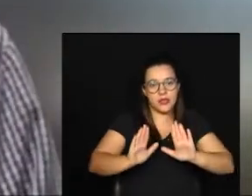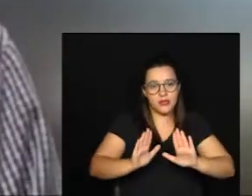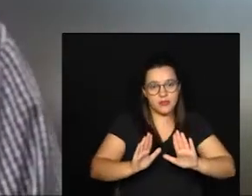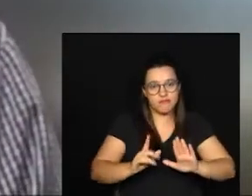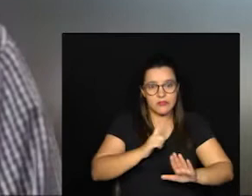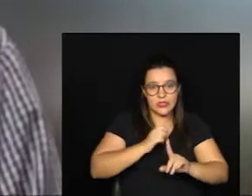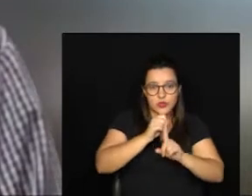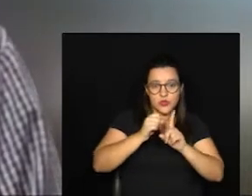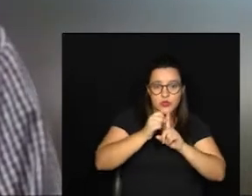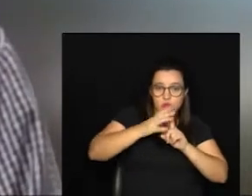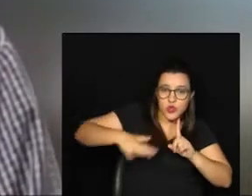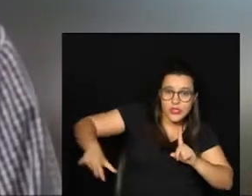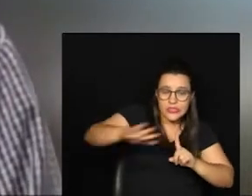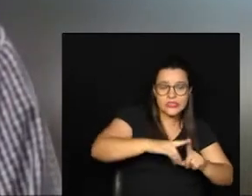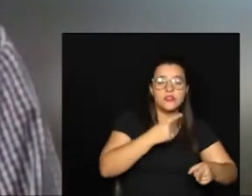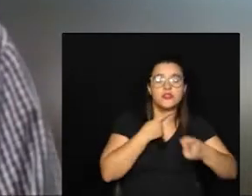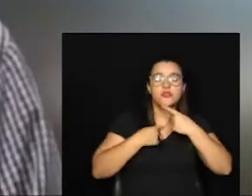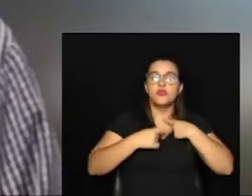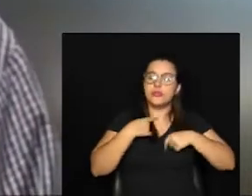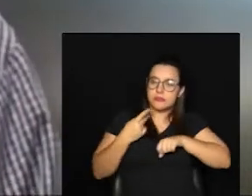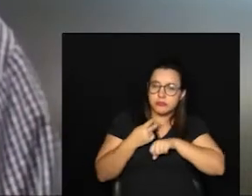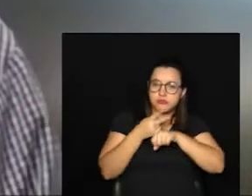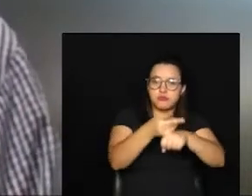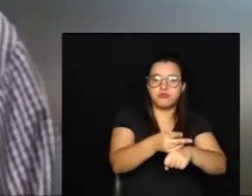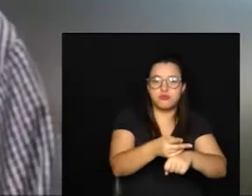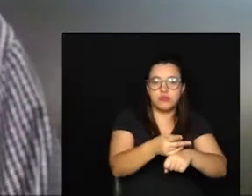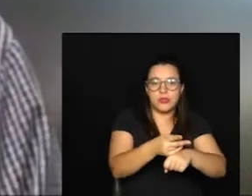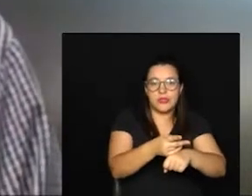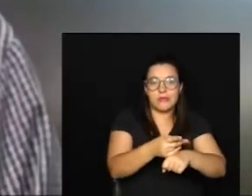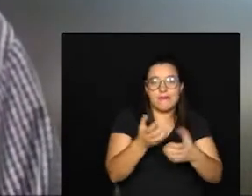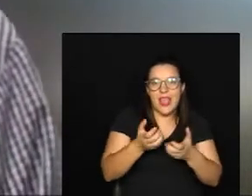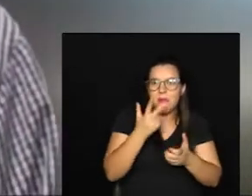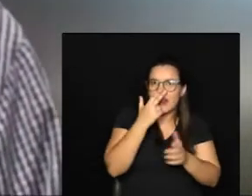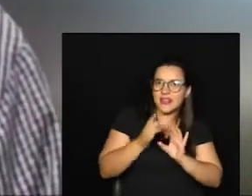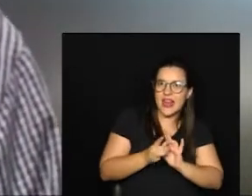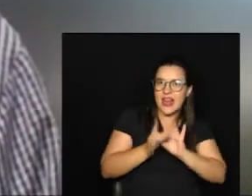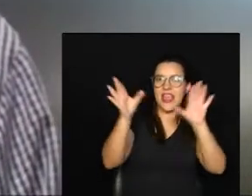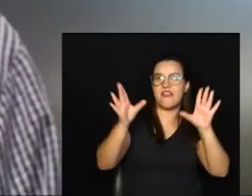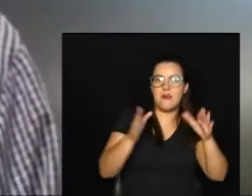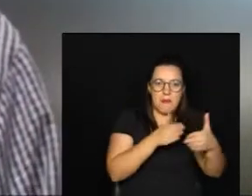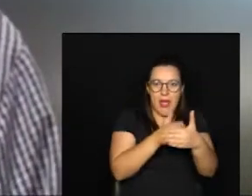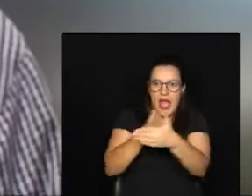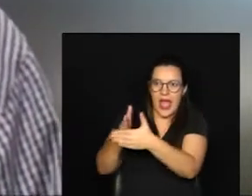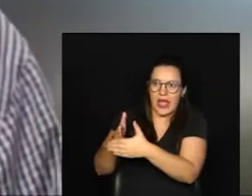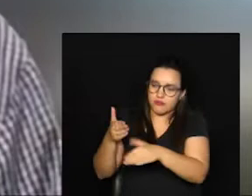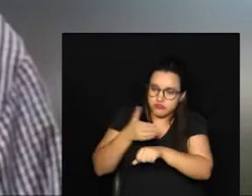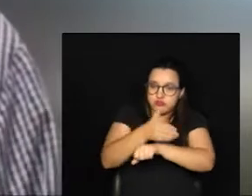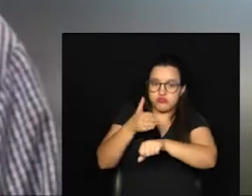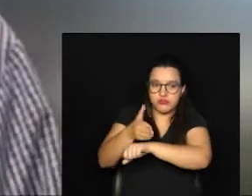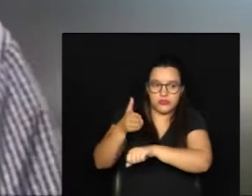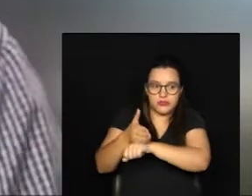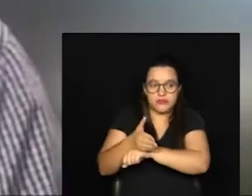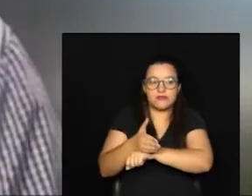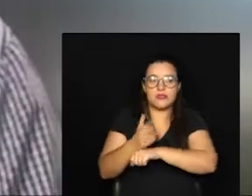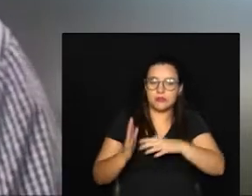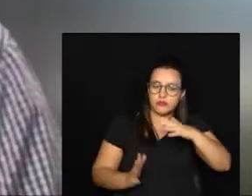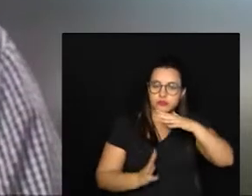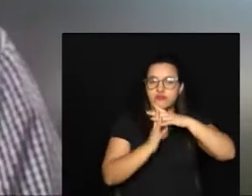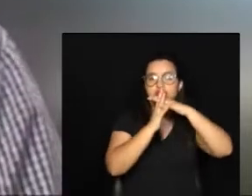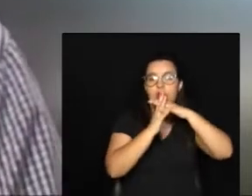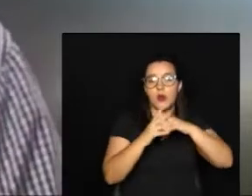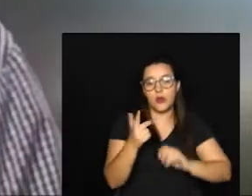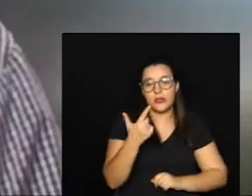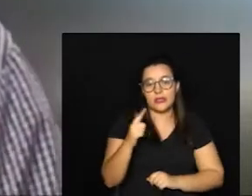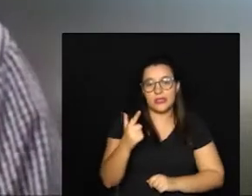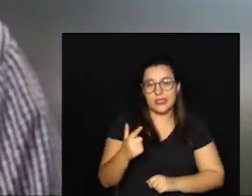uma sociedade que busca se sentir cada vez mais livre, cada vez mais sem barreiras e sem limites. Então, nós temos aí